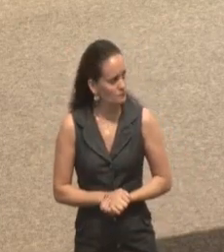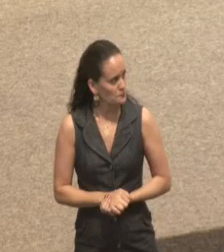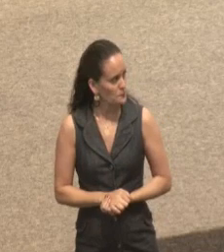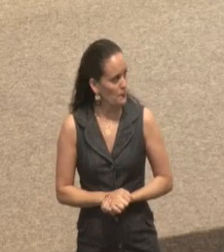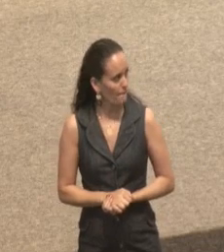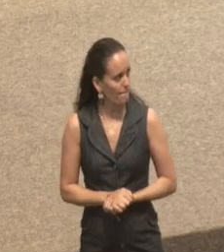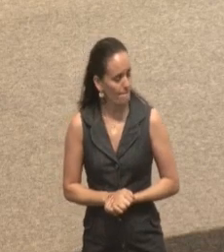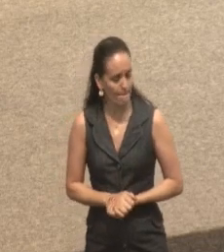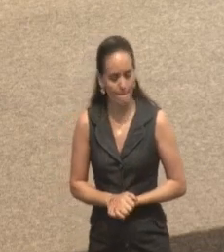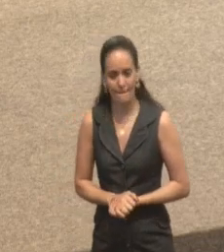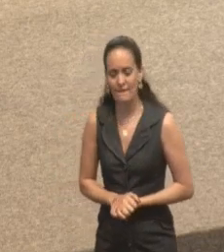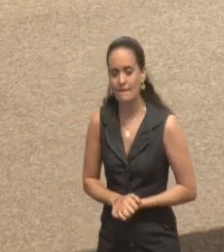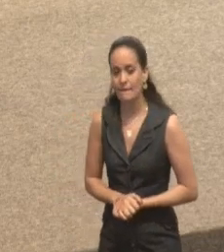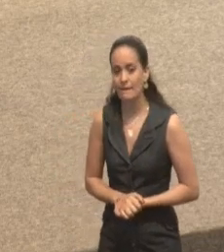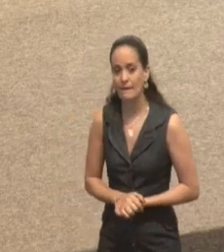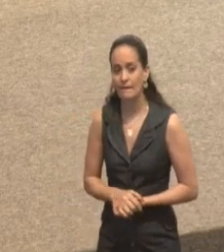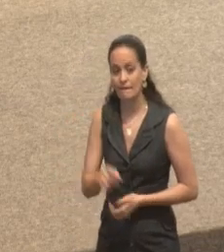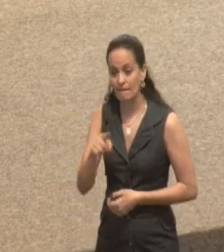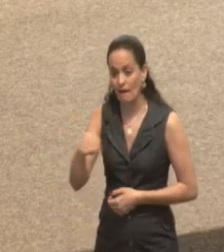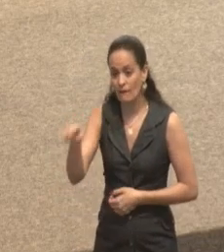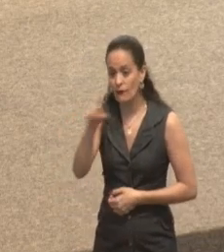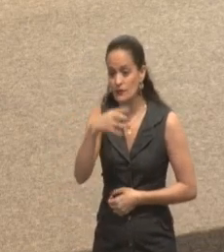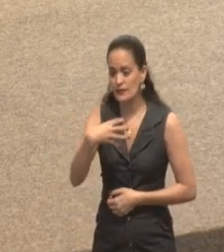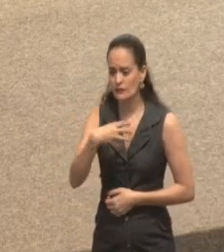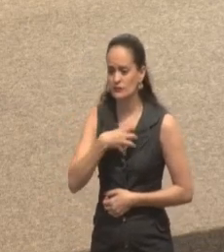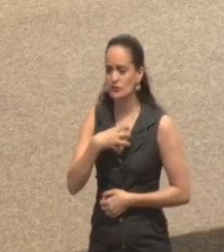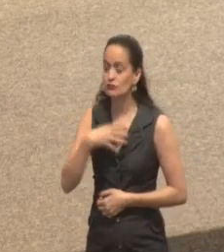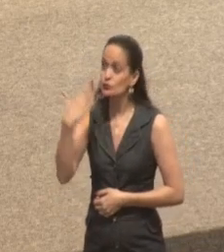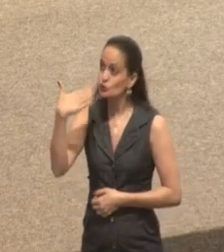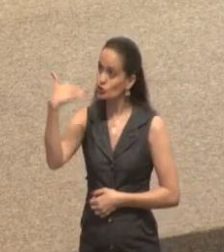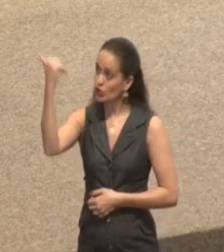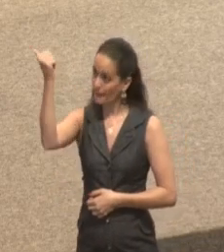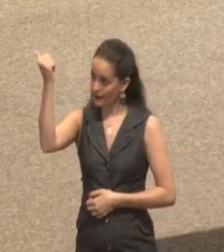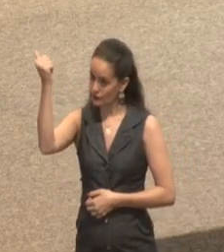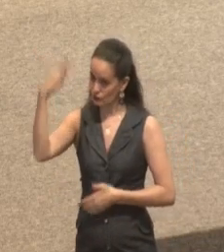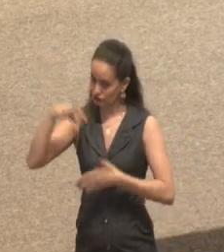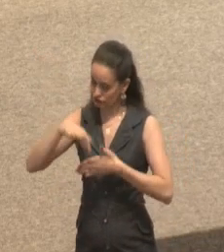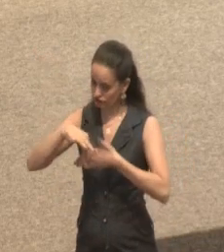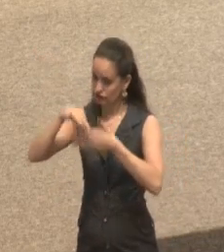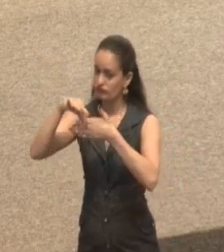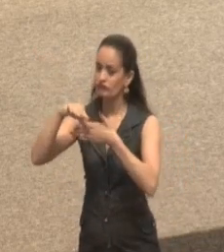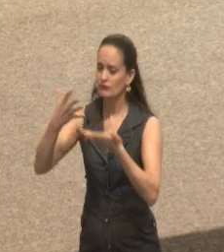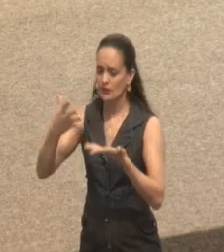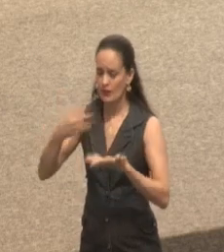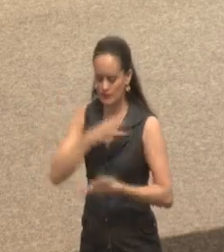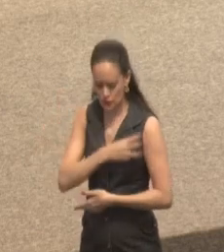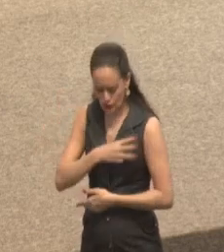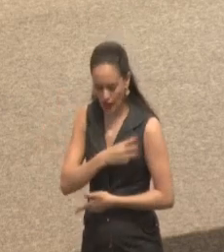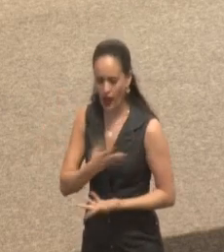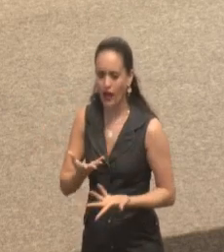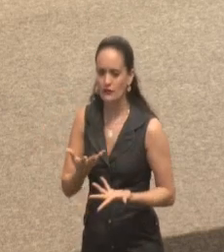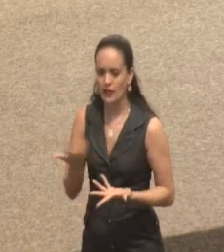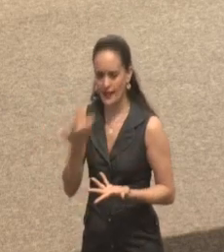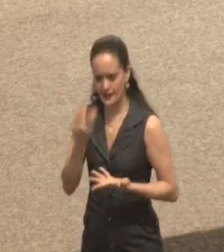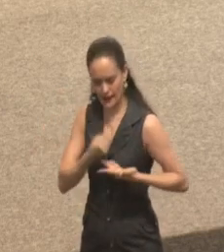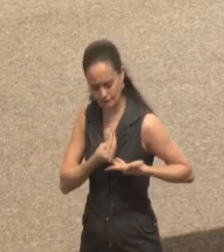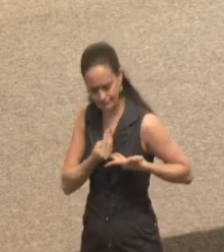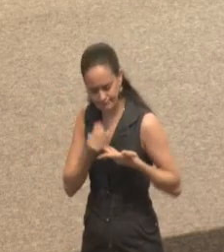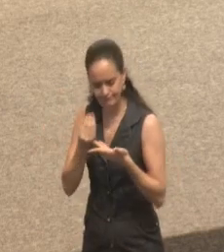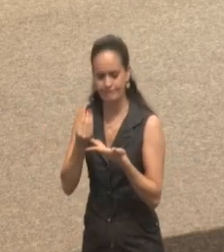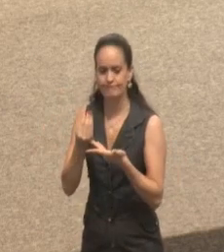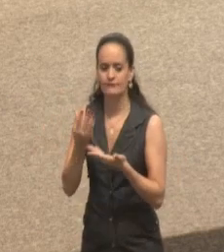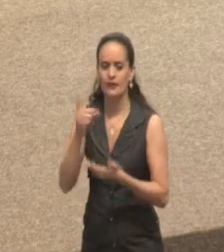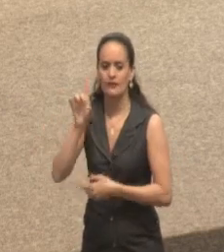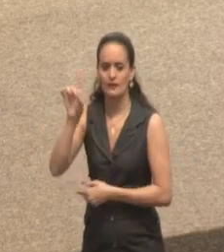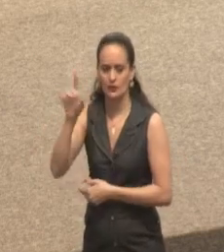vir. Você que tem uma chamada, tem uma vocação, quer colocar a sua vida aqui diante de Deus, eu quero